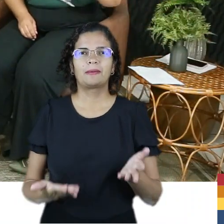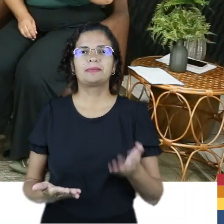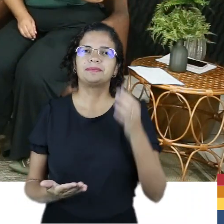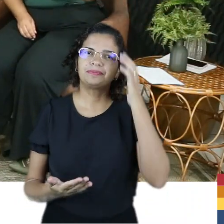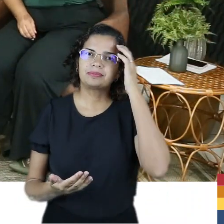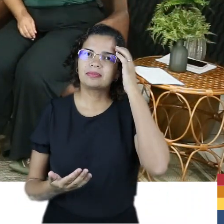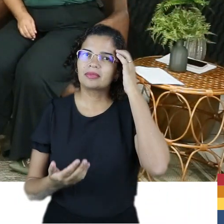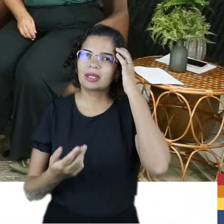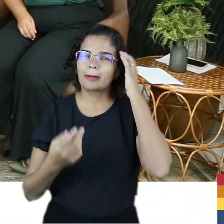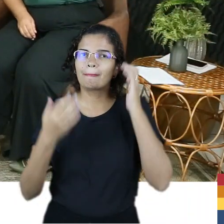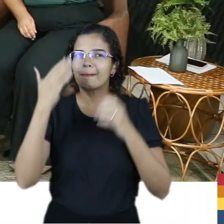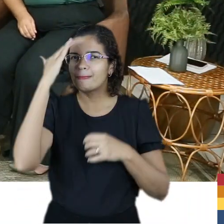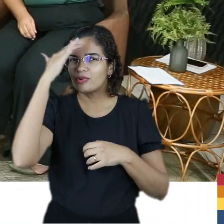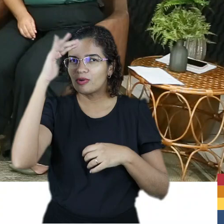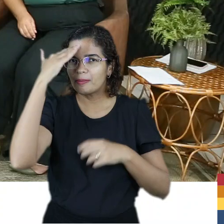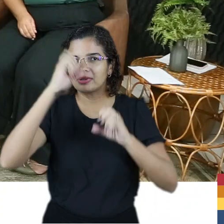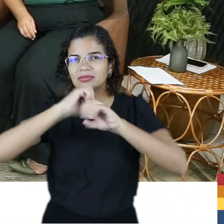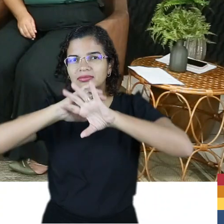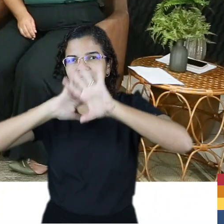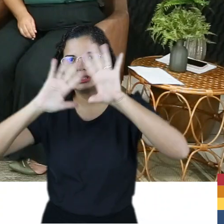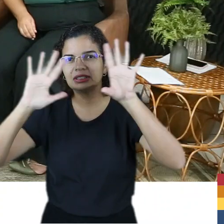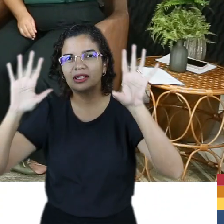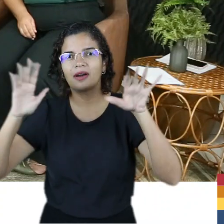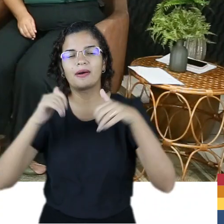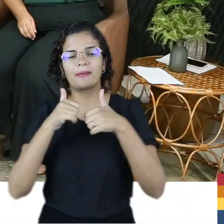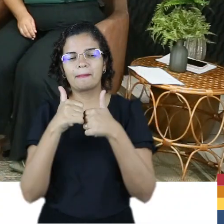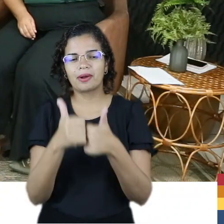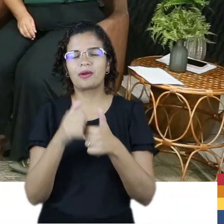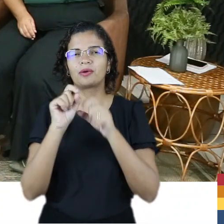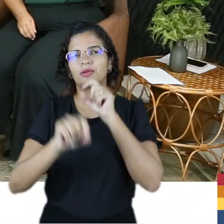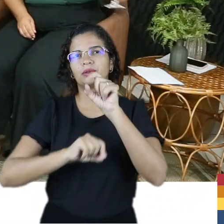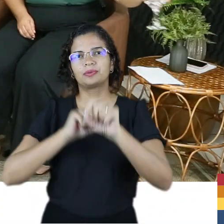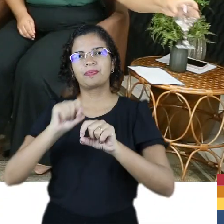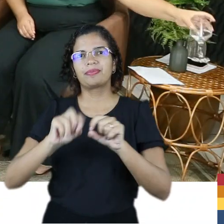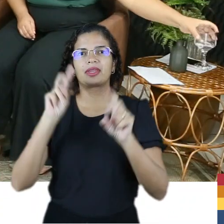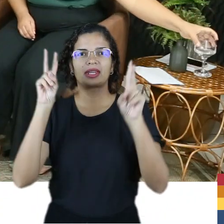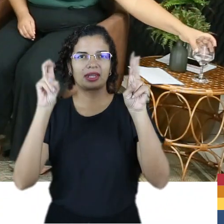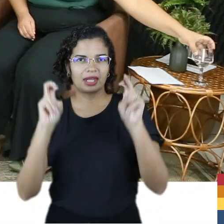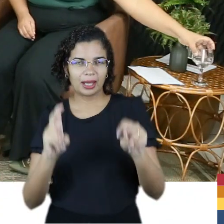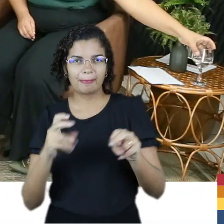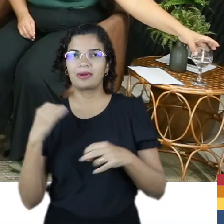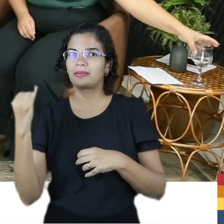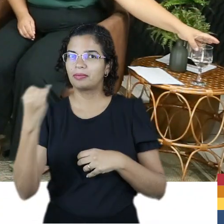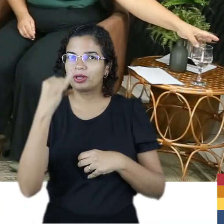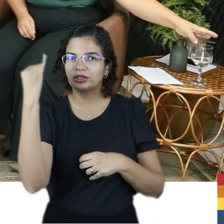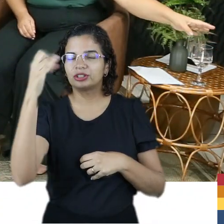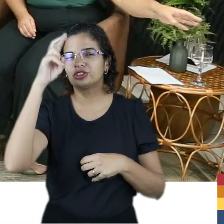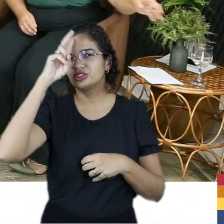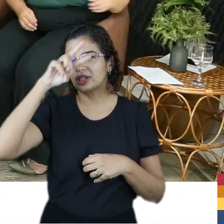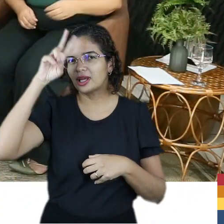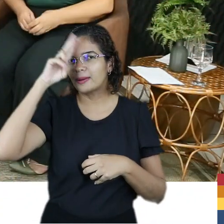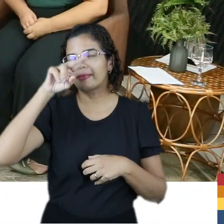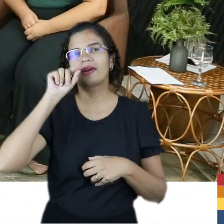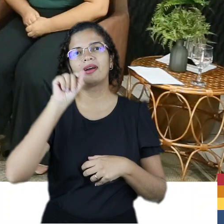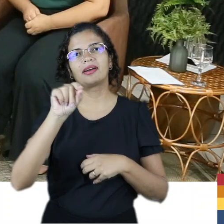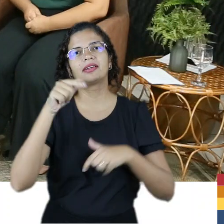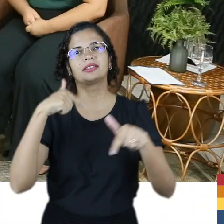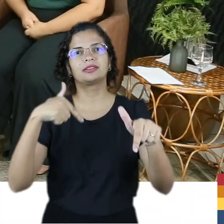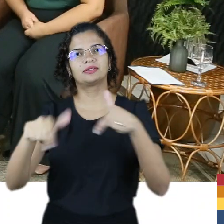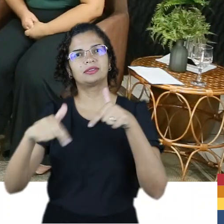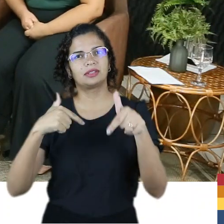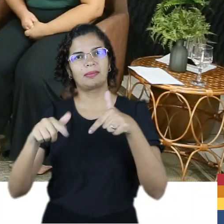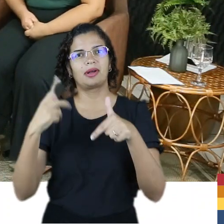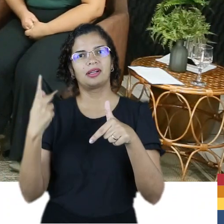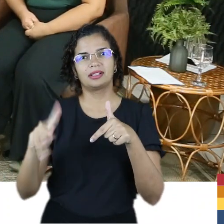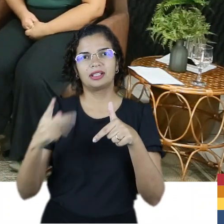vista de Marx nós enquanto educadores a educação ela não forma para o trabalho mas sim o trabalho que dá